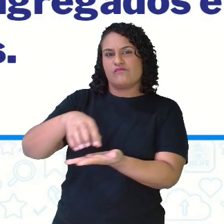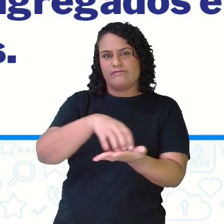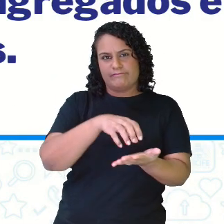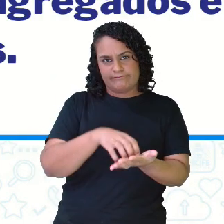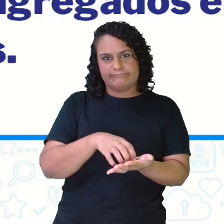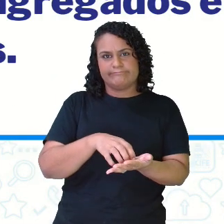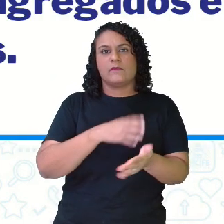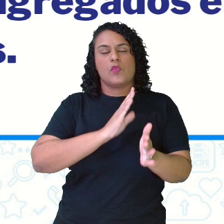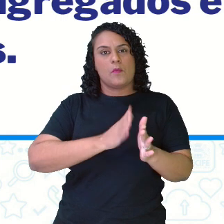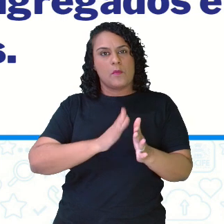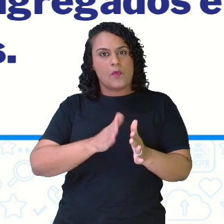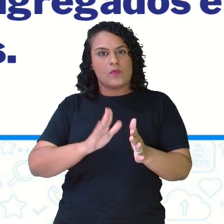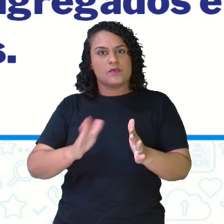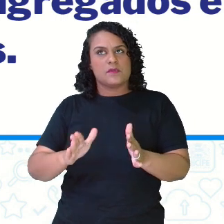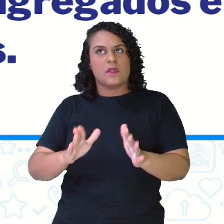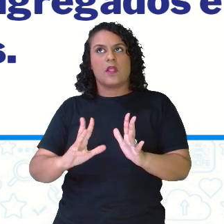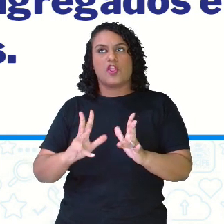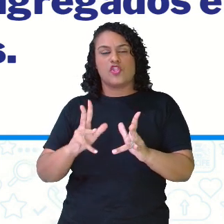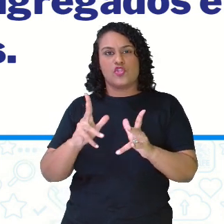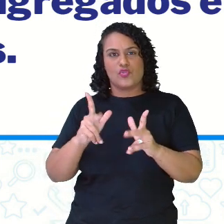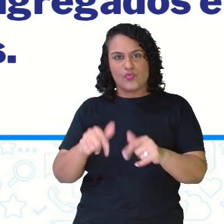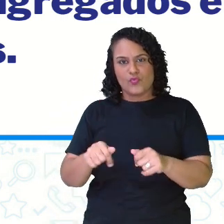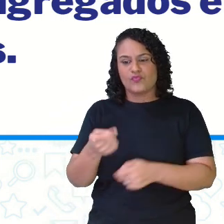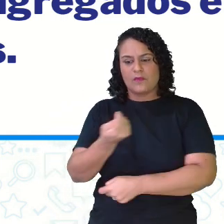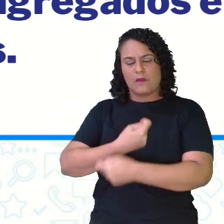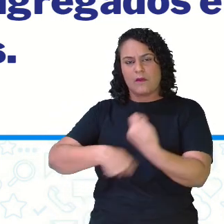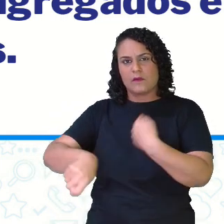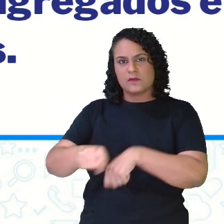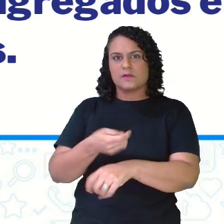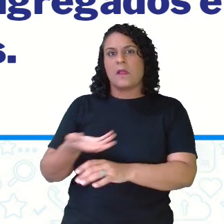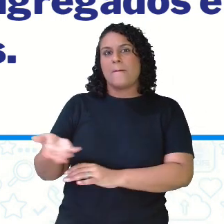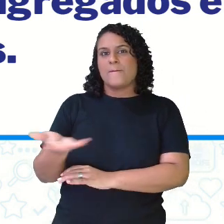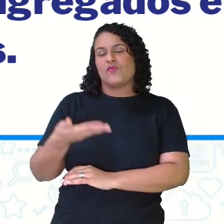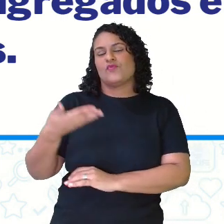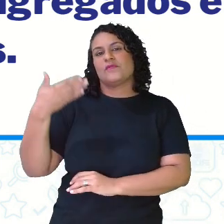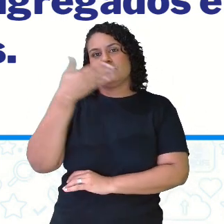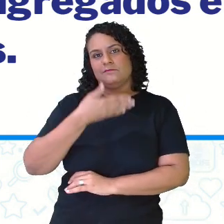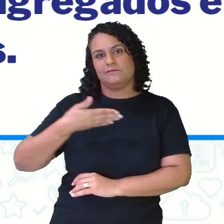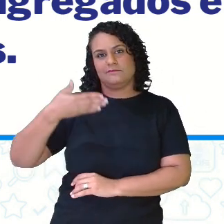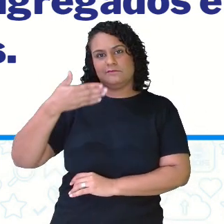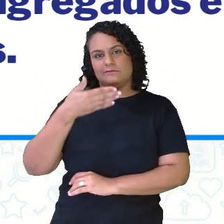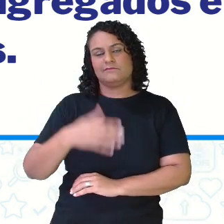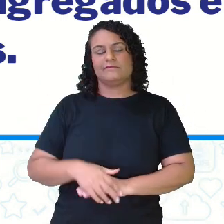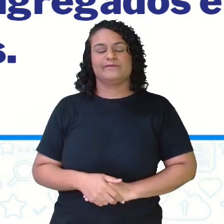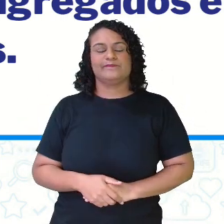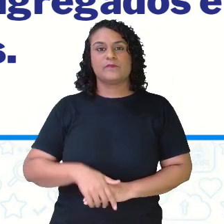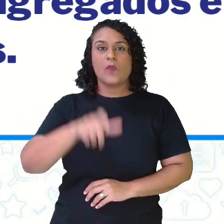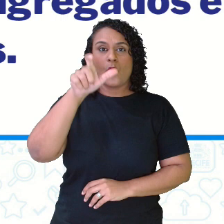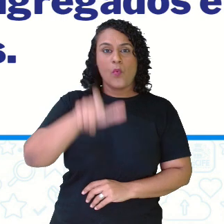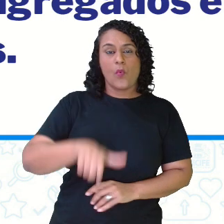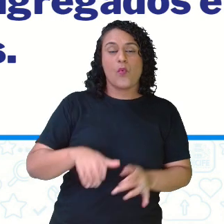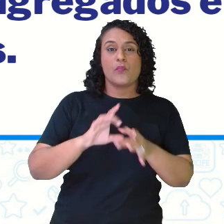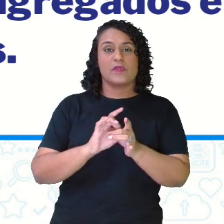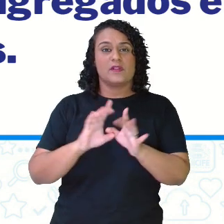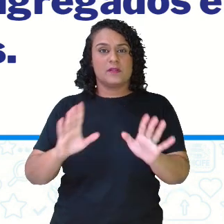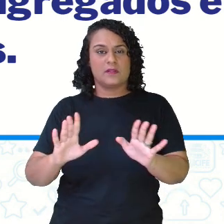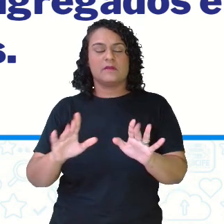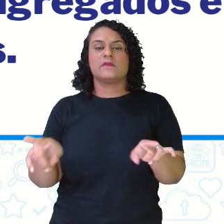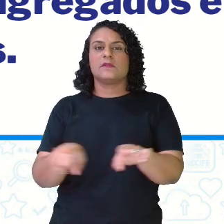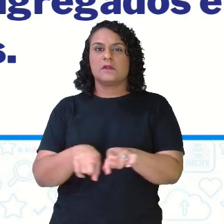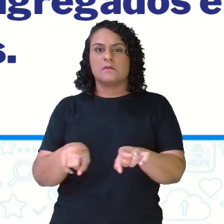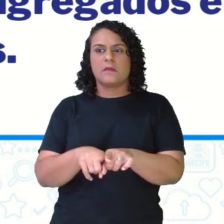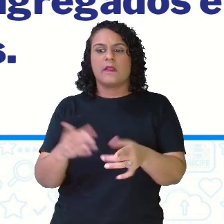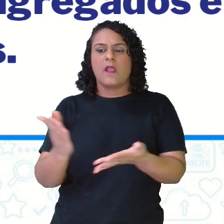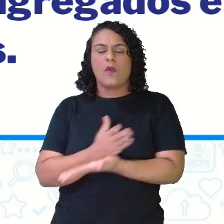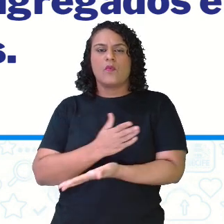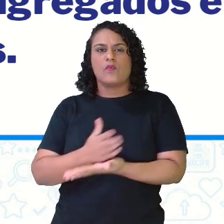processo onde acontece, tudo vai girar dentro dessa economia da produção de açúcar. Os homens livres, funcionários assalariados do